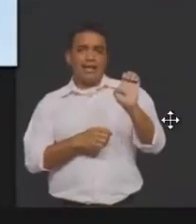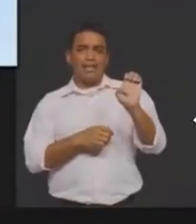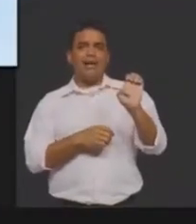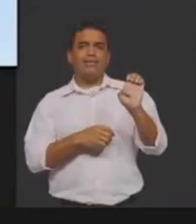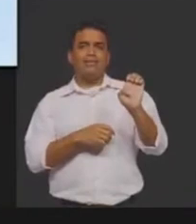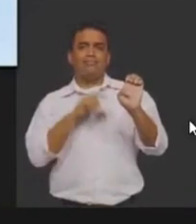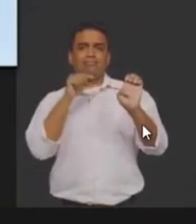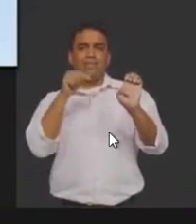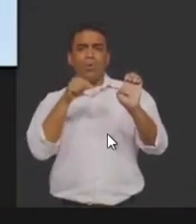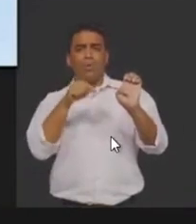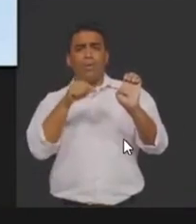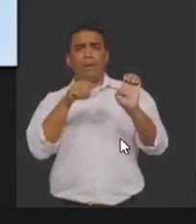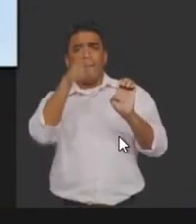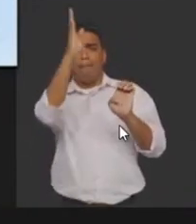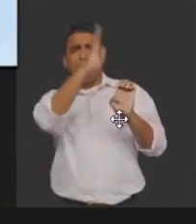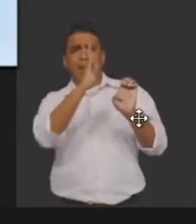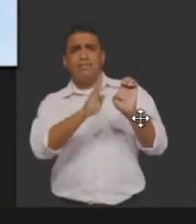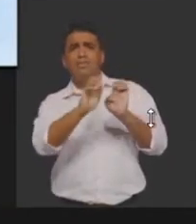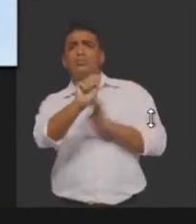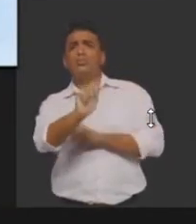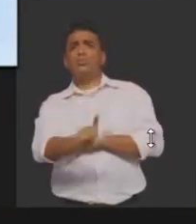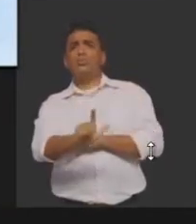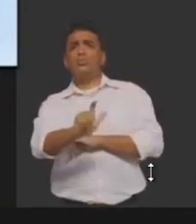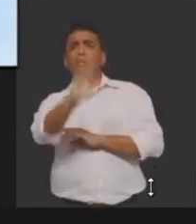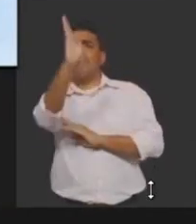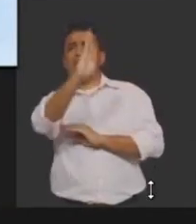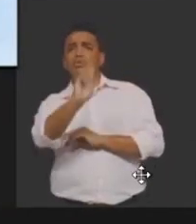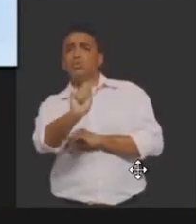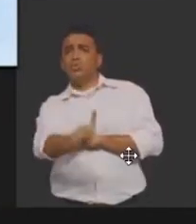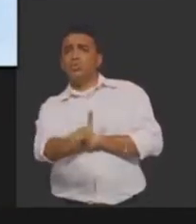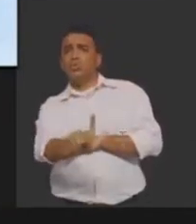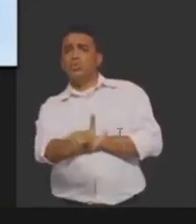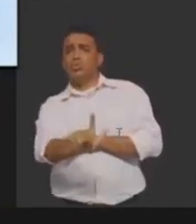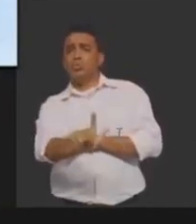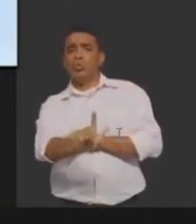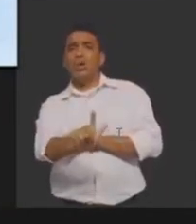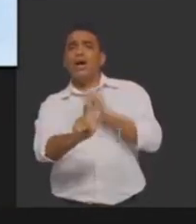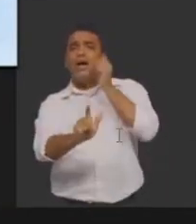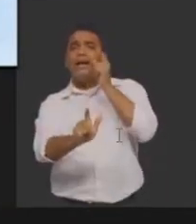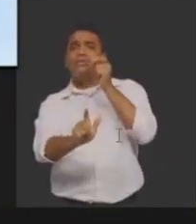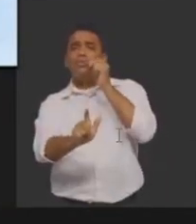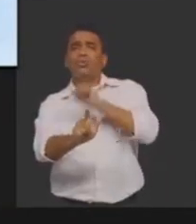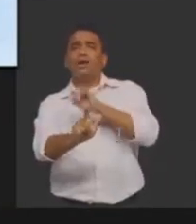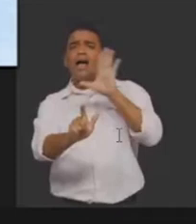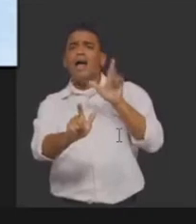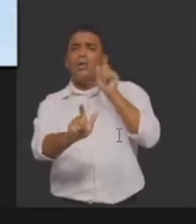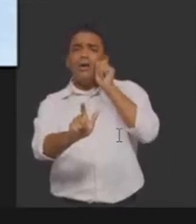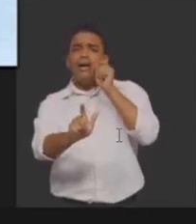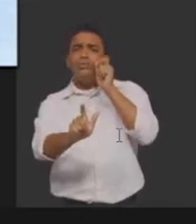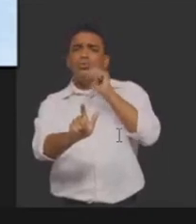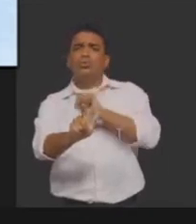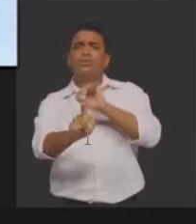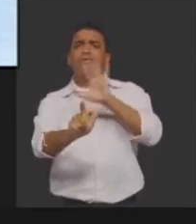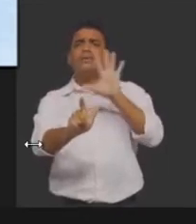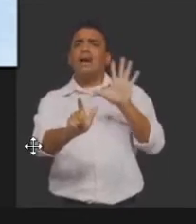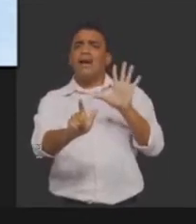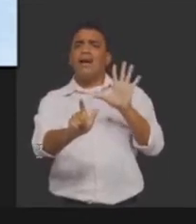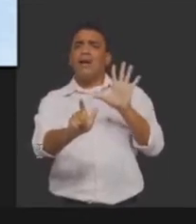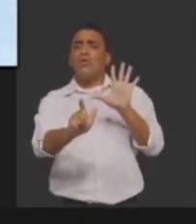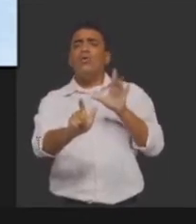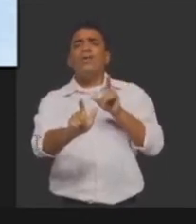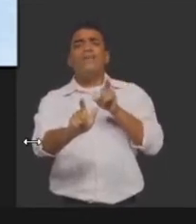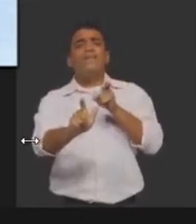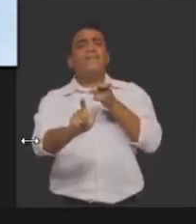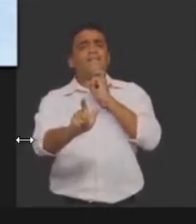você olhar lá embaixo no Brasil, lá no sul, setinhas azul clara. Aqui no inverno você vê como que